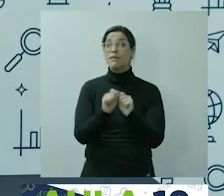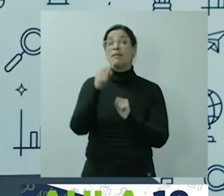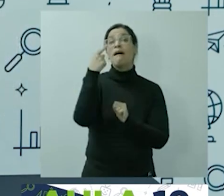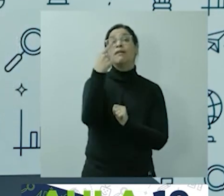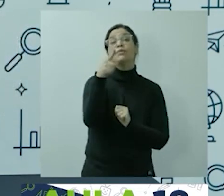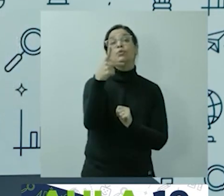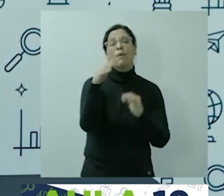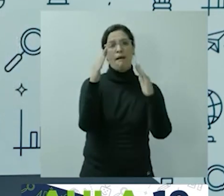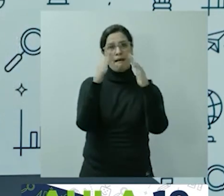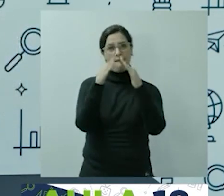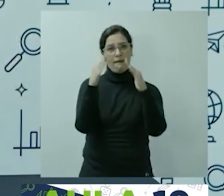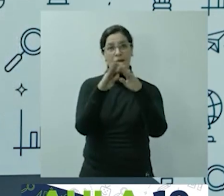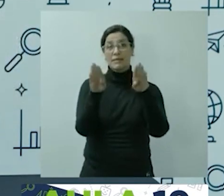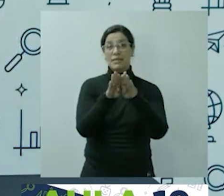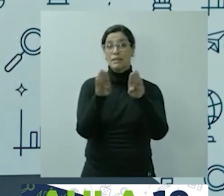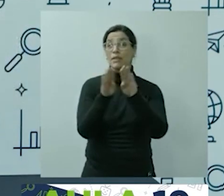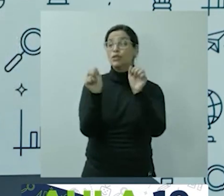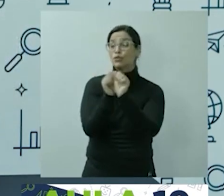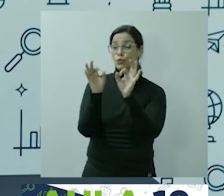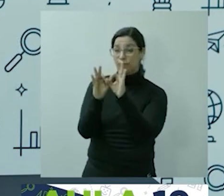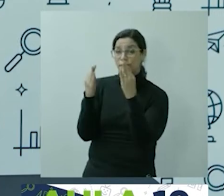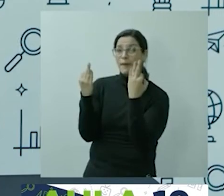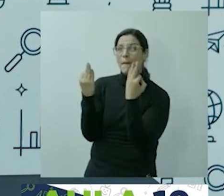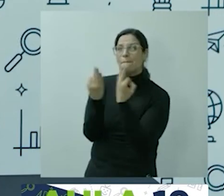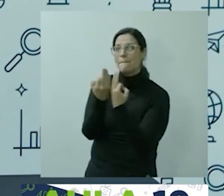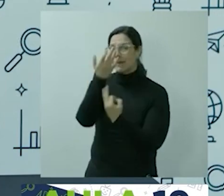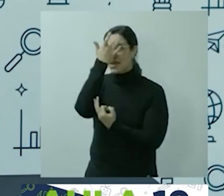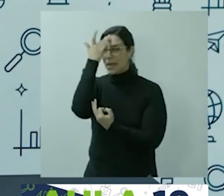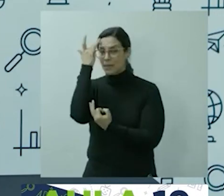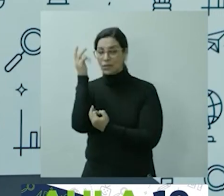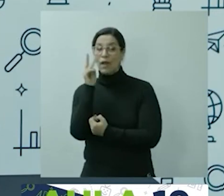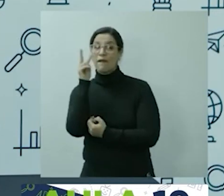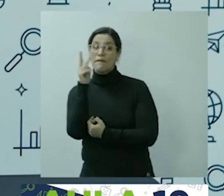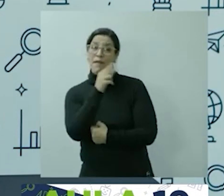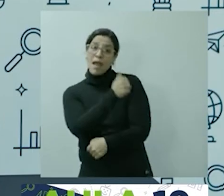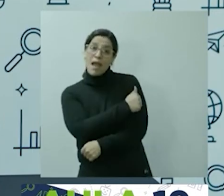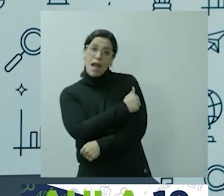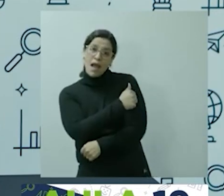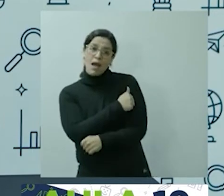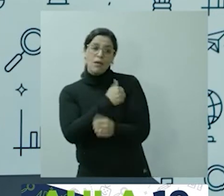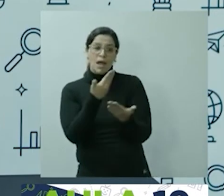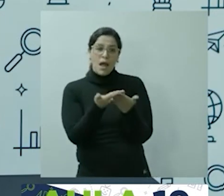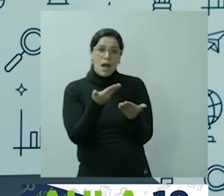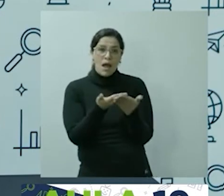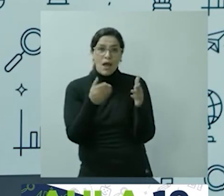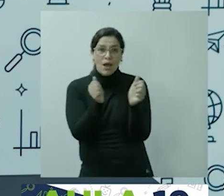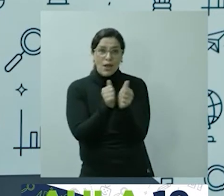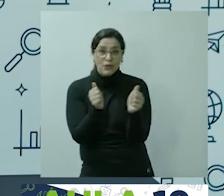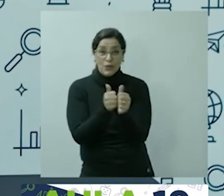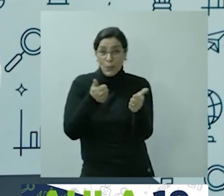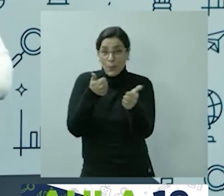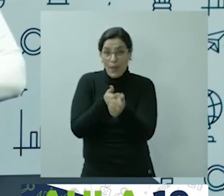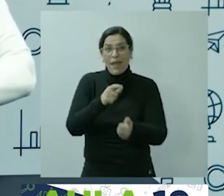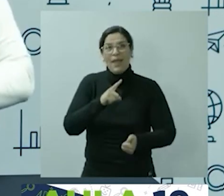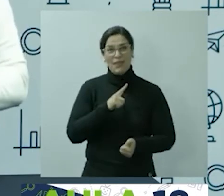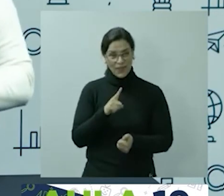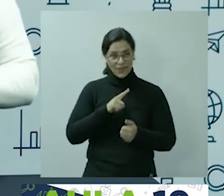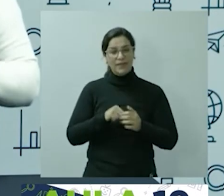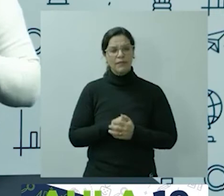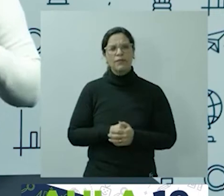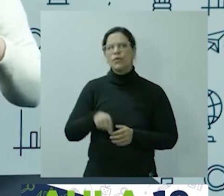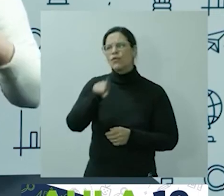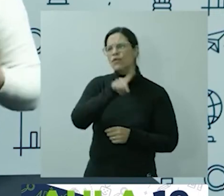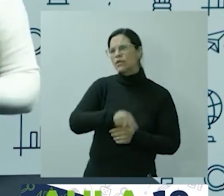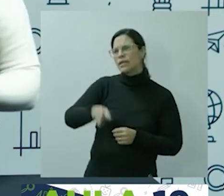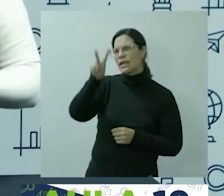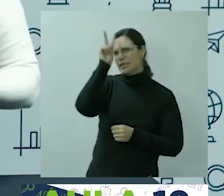na casa de vocês, com os familiares, com quem está acompanhando vocês, quem está pertinho de vocês. Vocês